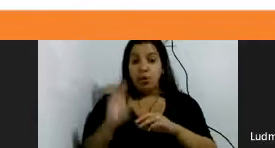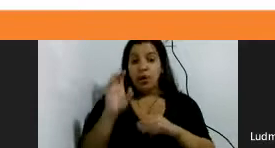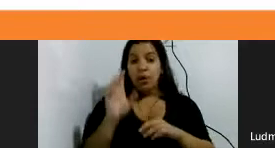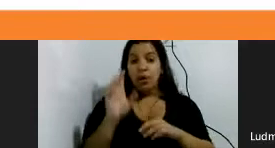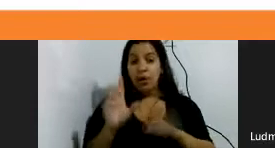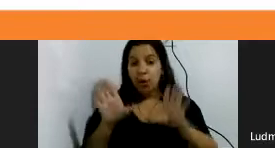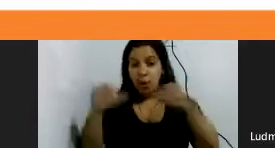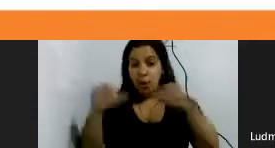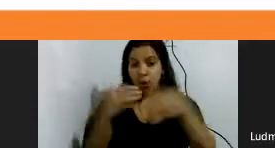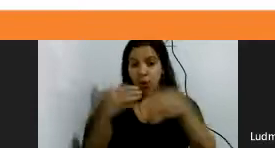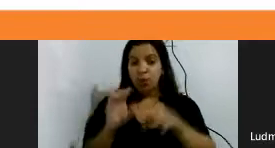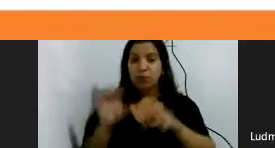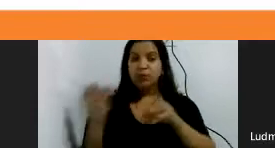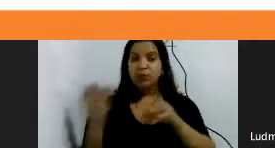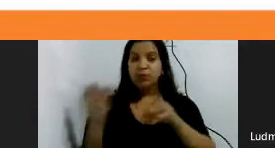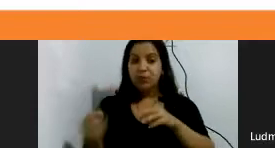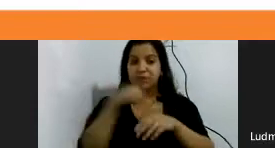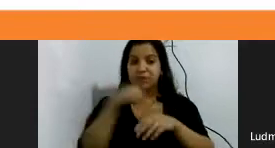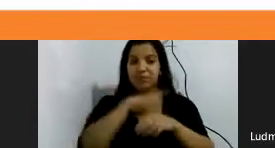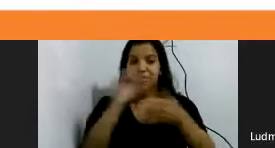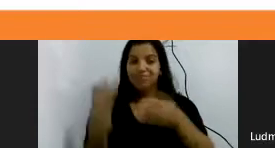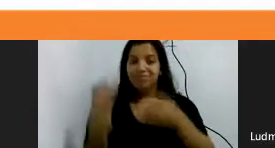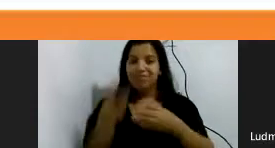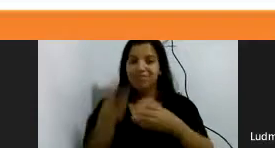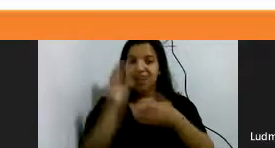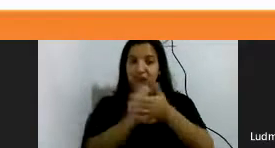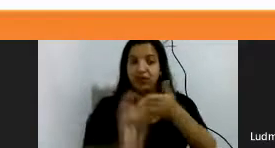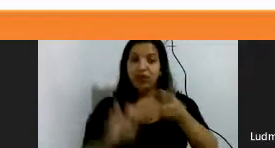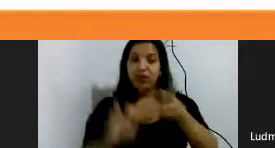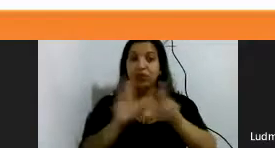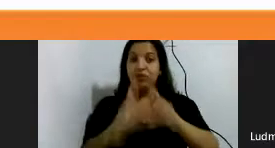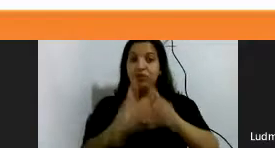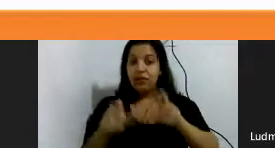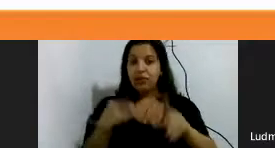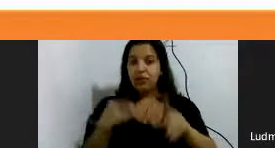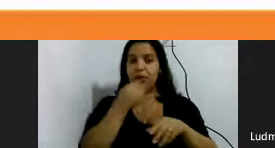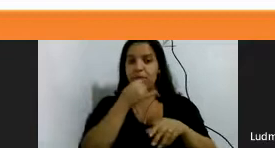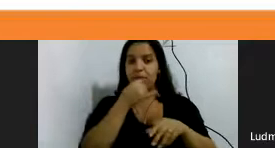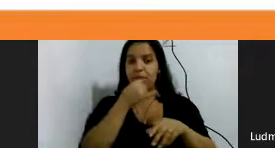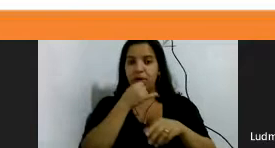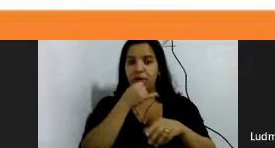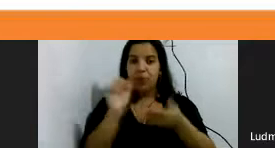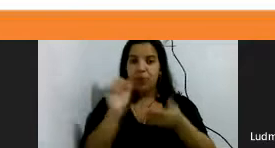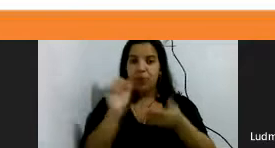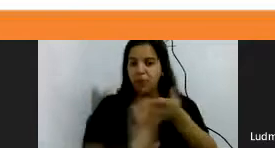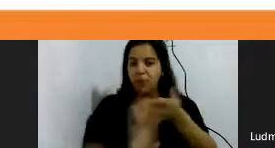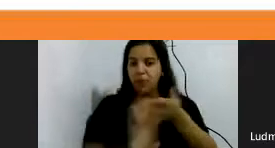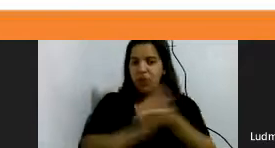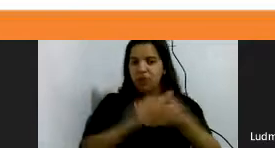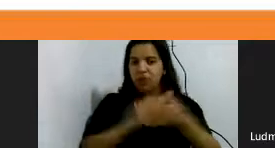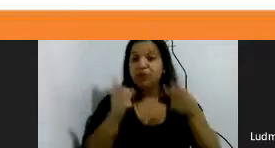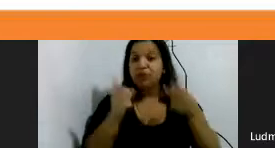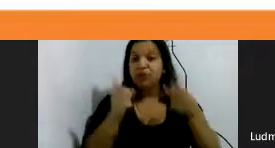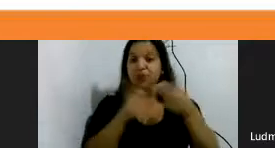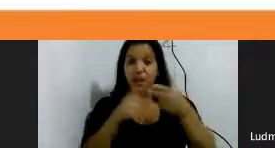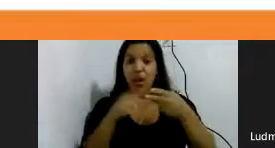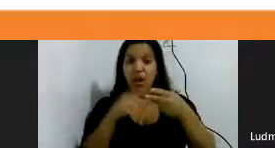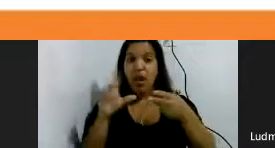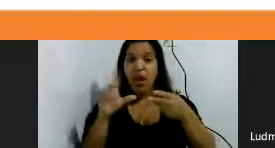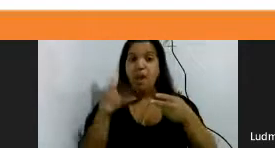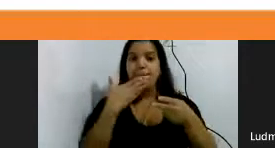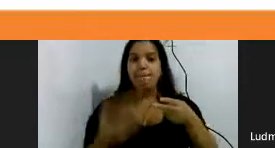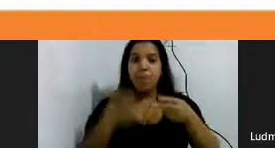transferase com 3 padrões de atividade. Então, enzima sem nenhuma atividade transferase, enzima com